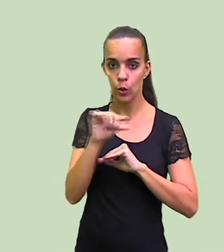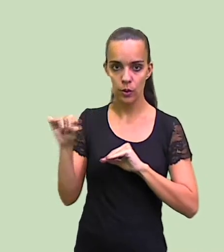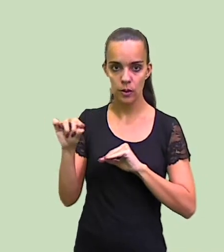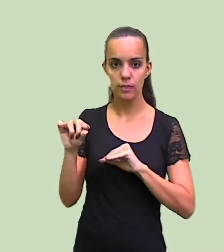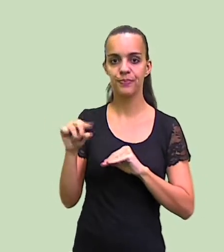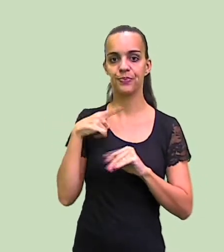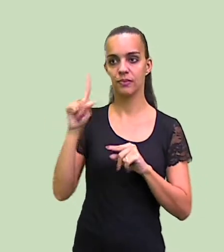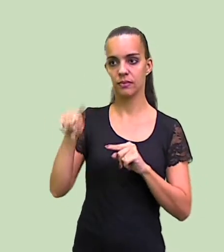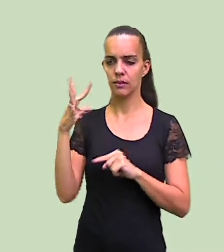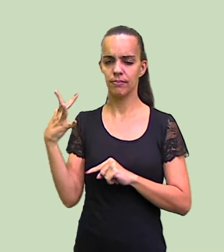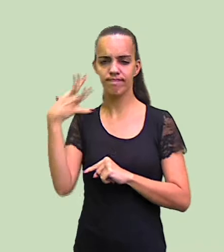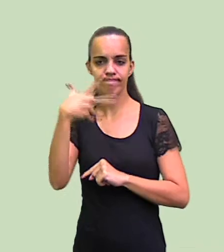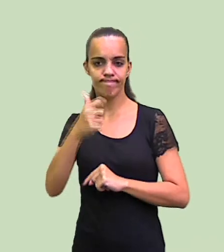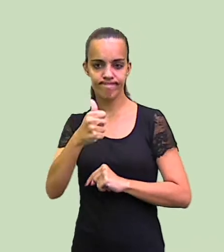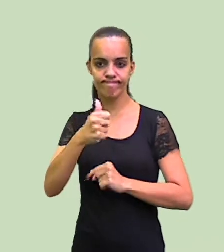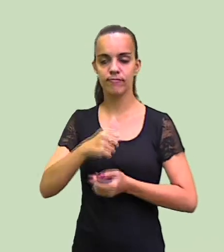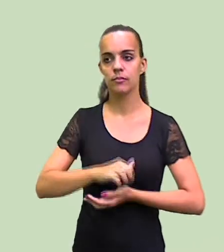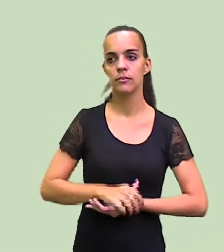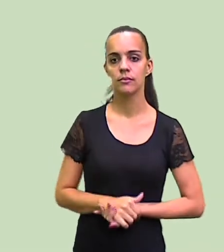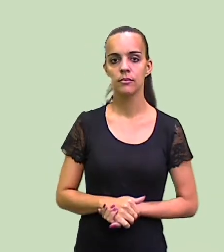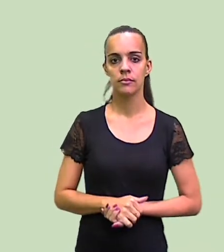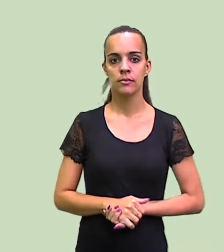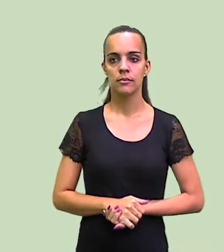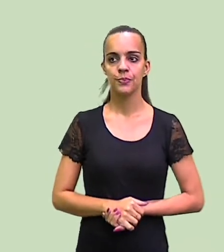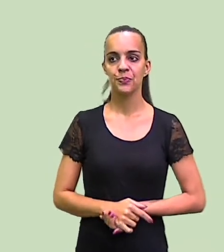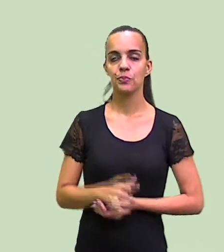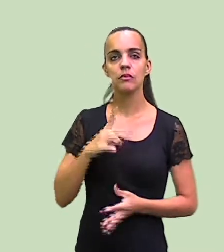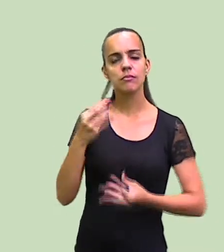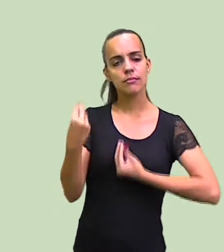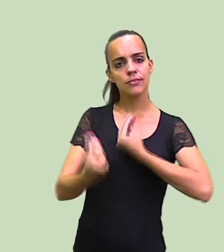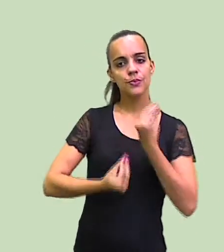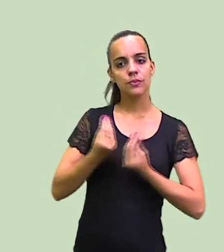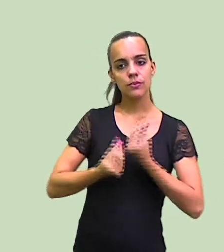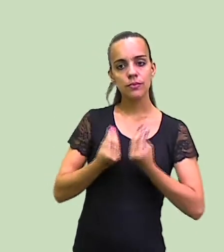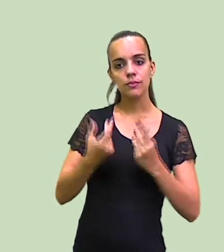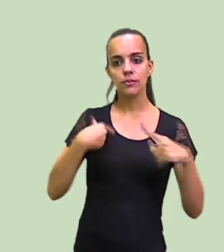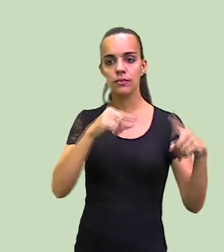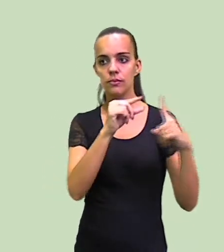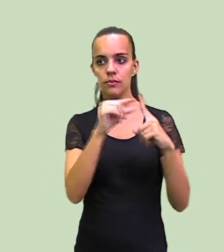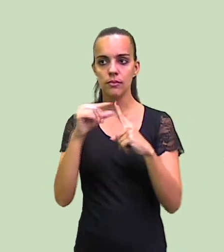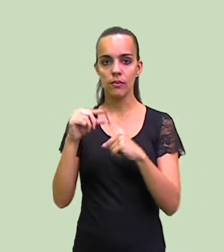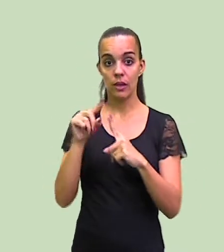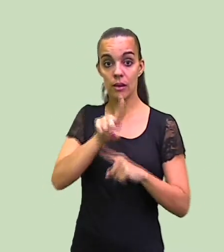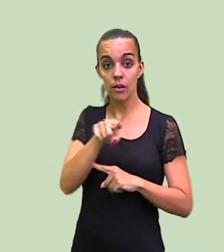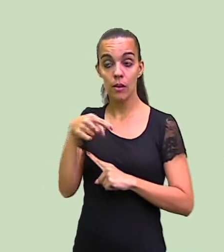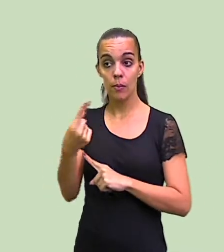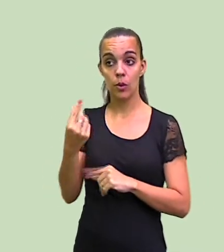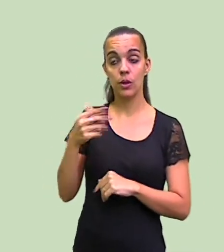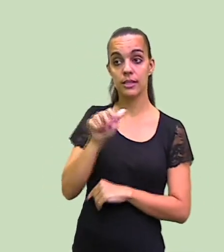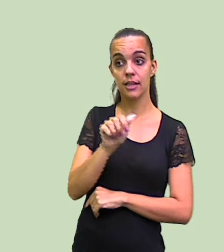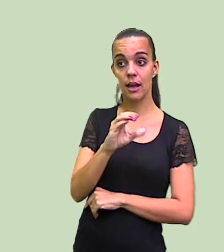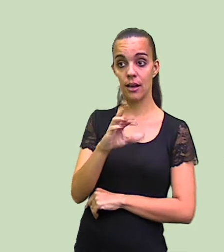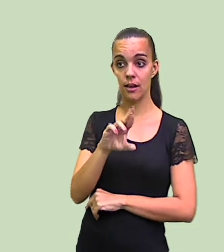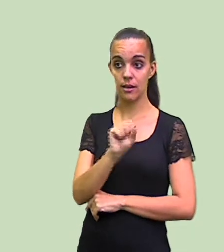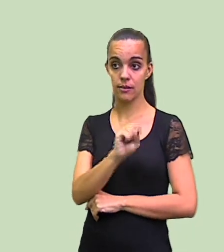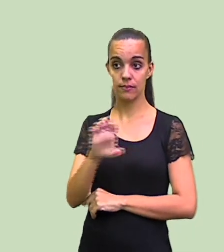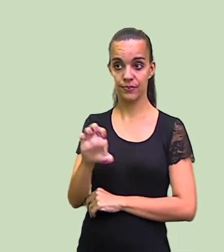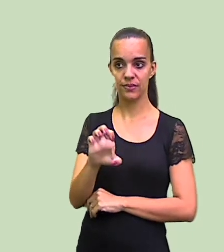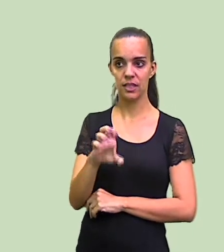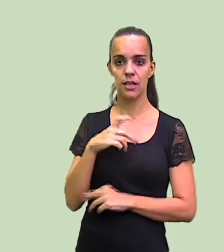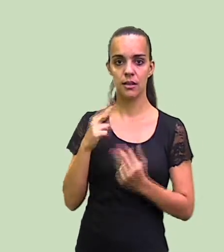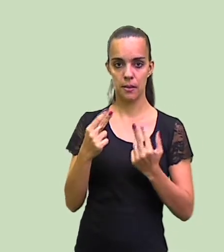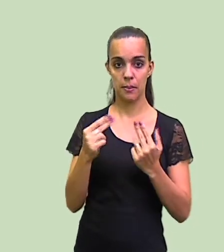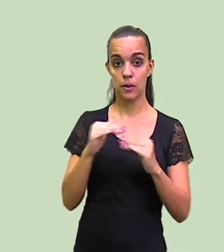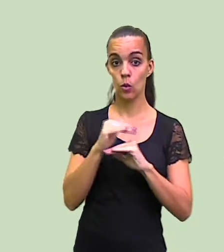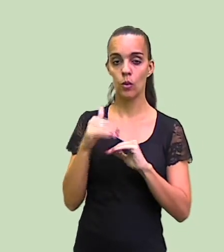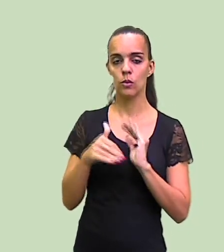tracinho, é maravilhosa. Como a palavra depois da crase é todos, nós vamos usar essa palavra todos.